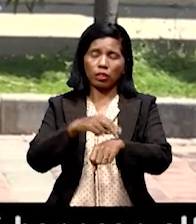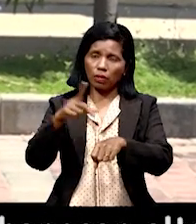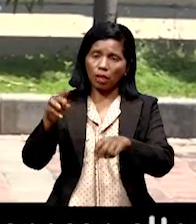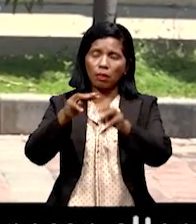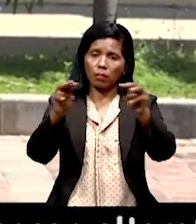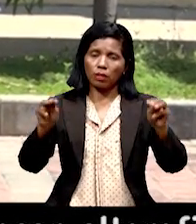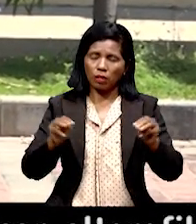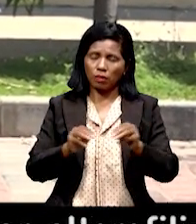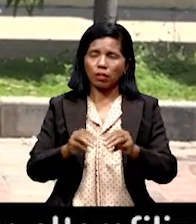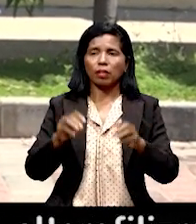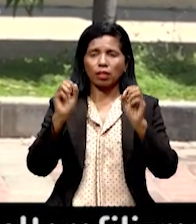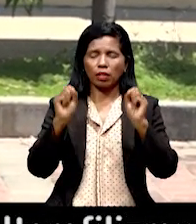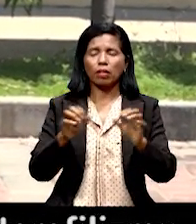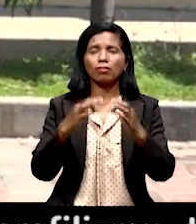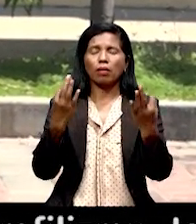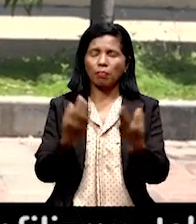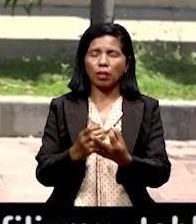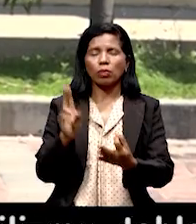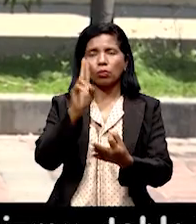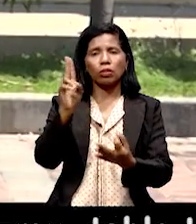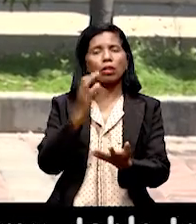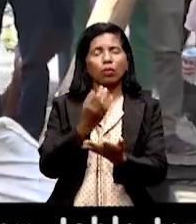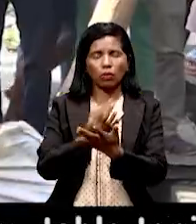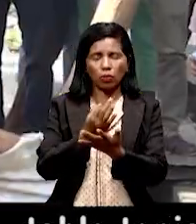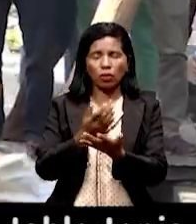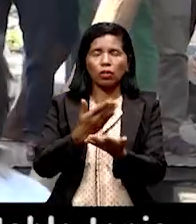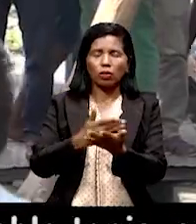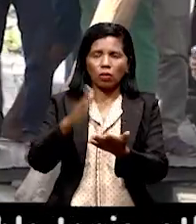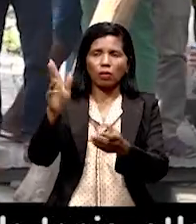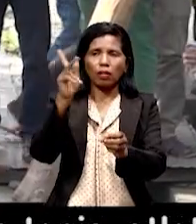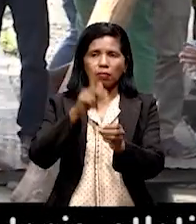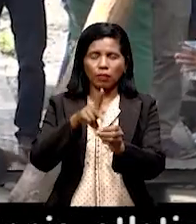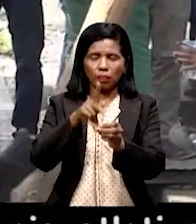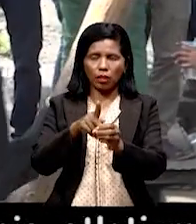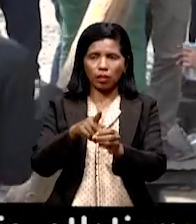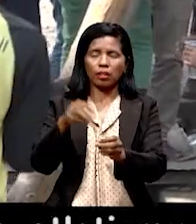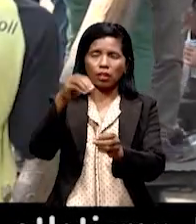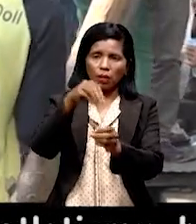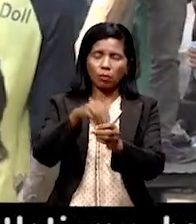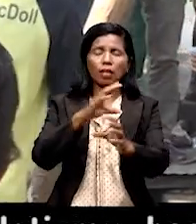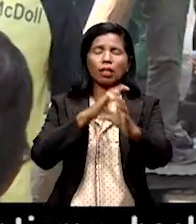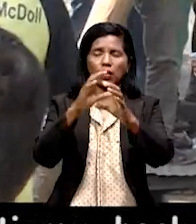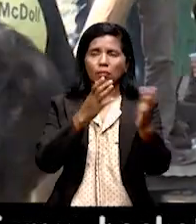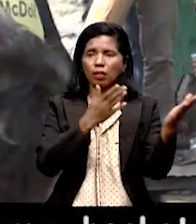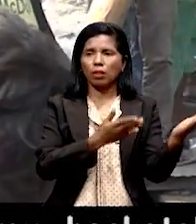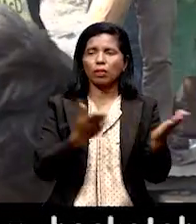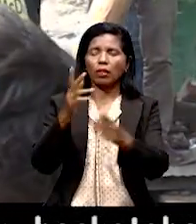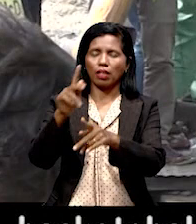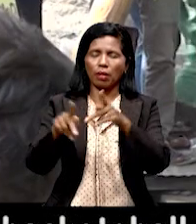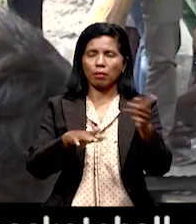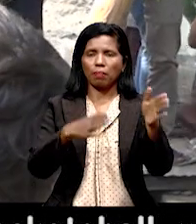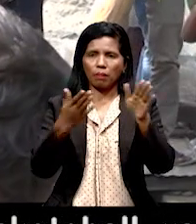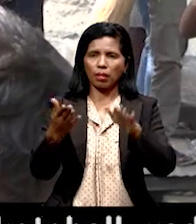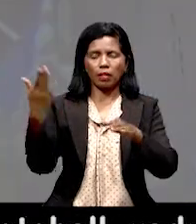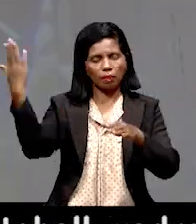nune obrigado família sai osan rasik, hodisosa combustível bacareta, foi em transporta mateisin ba